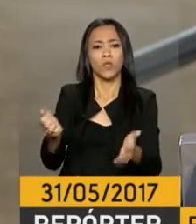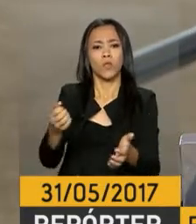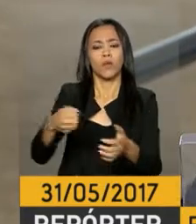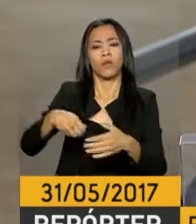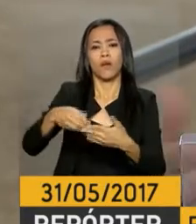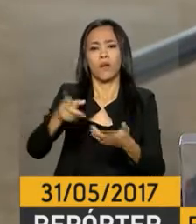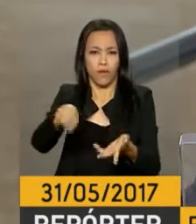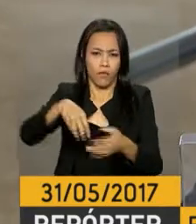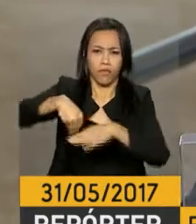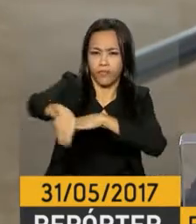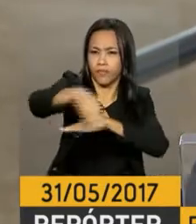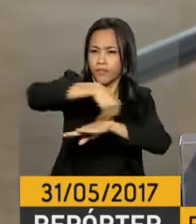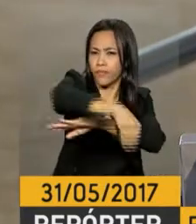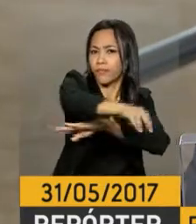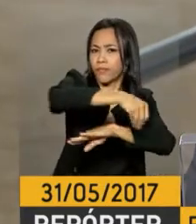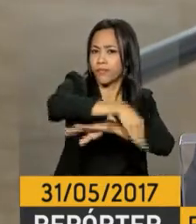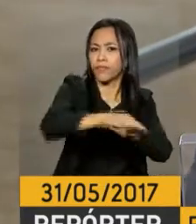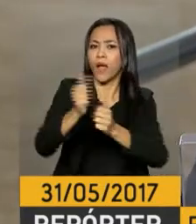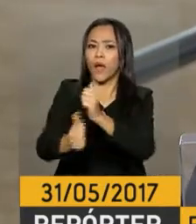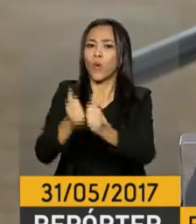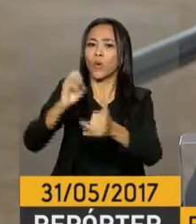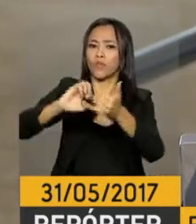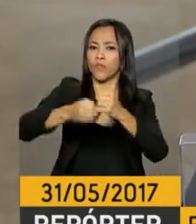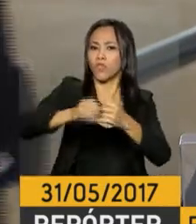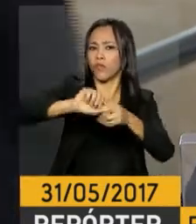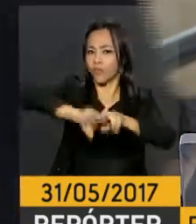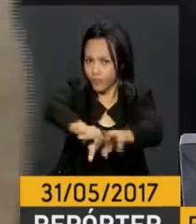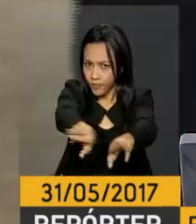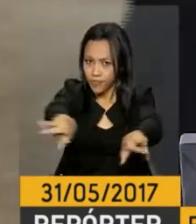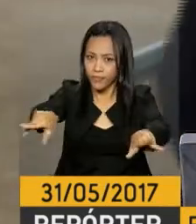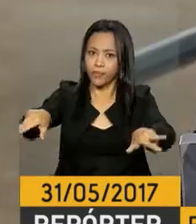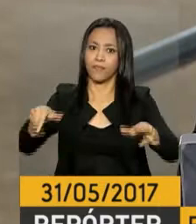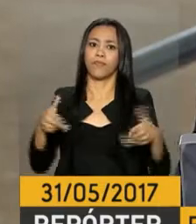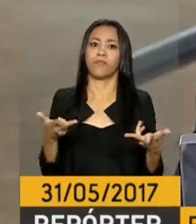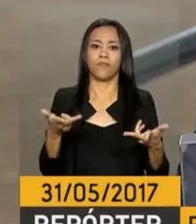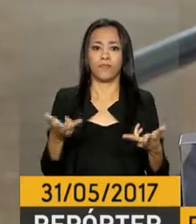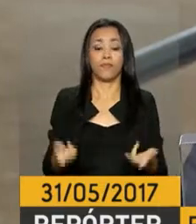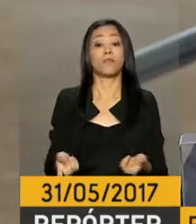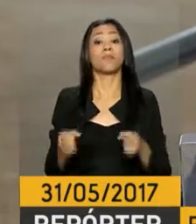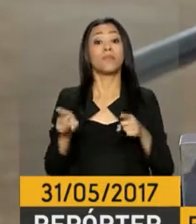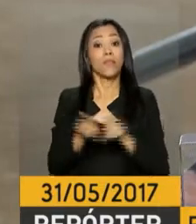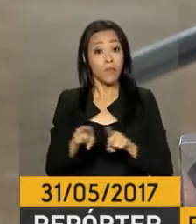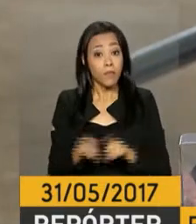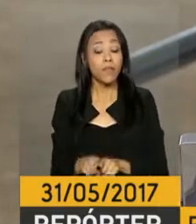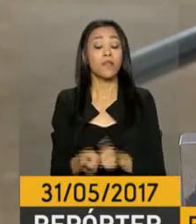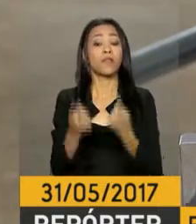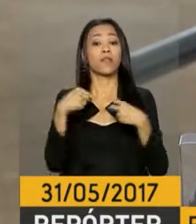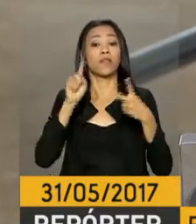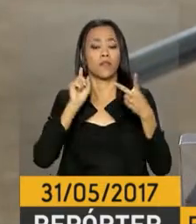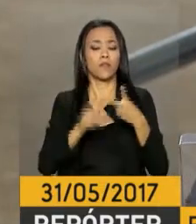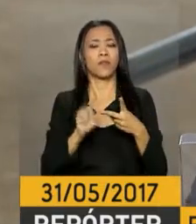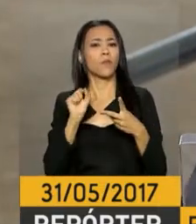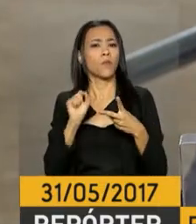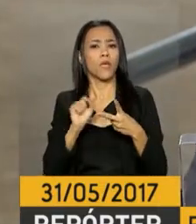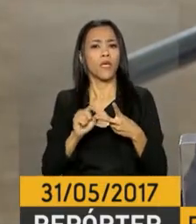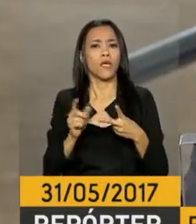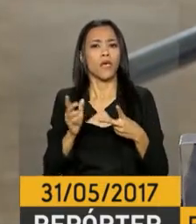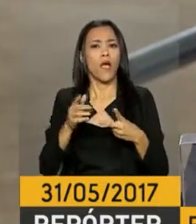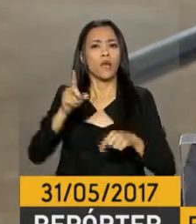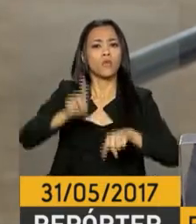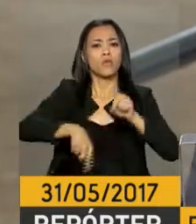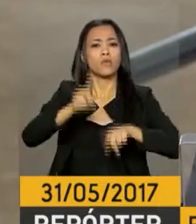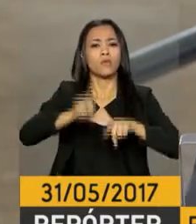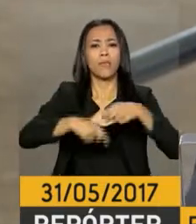como já foi experimentado no último ano agrícola que nós acompanhamos. E também o estímulo aos produtos,